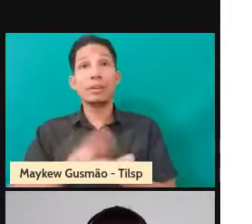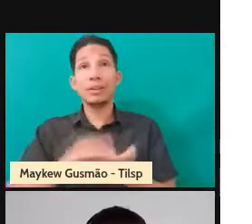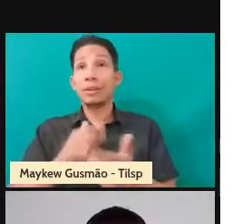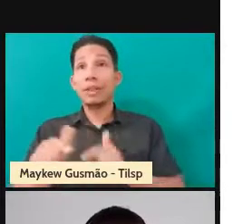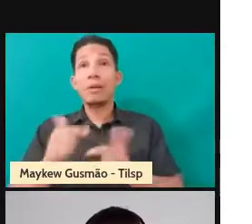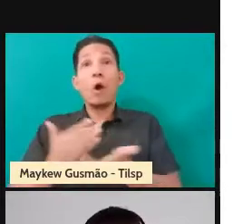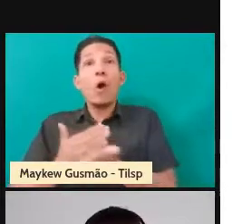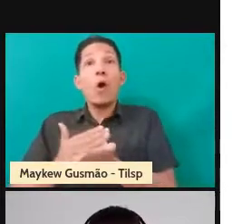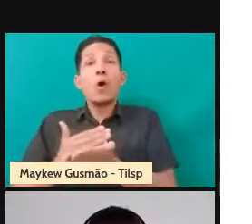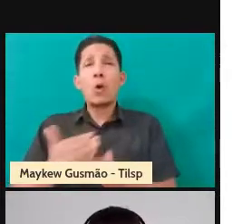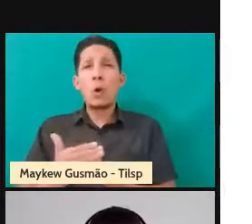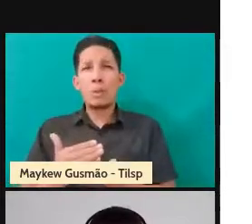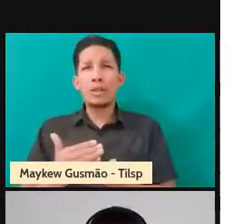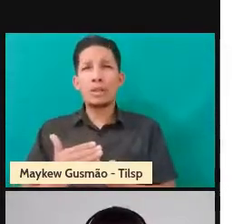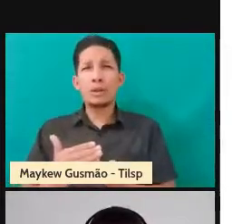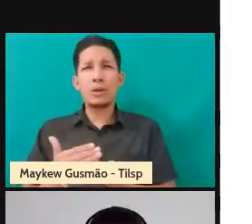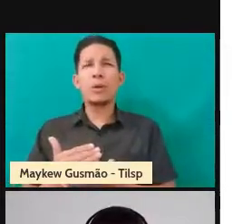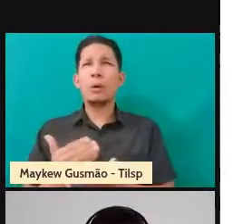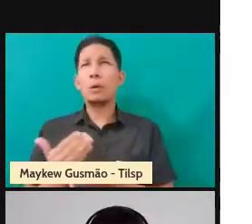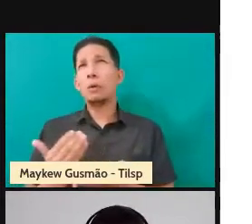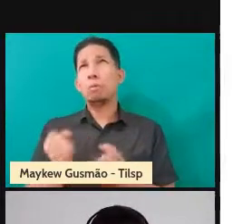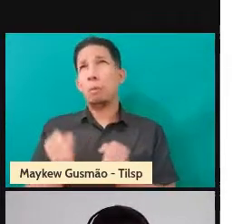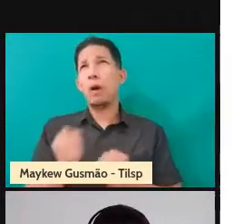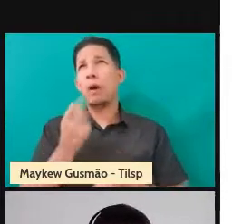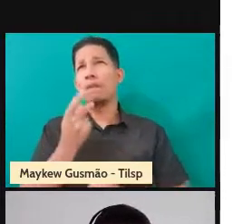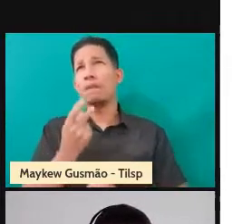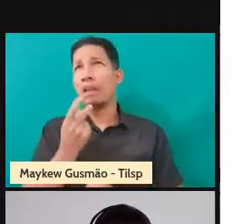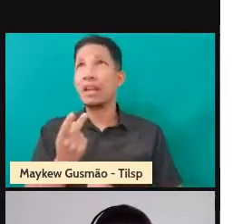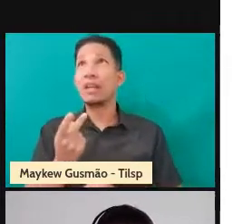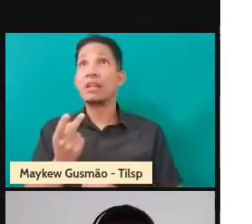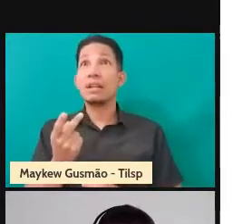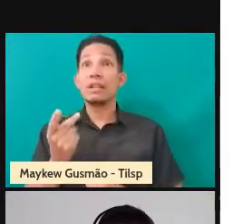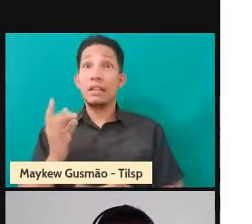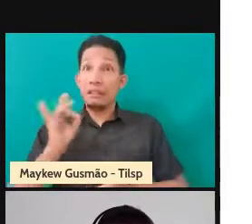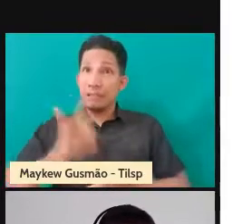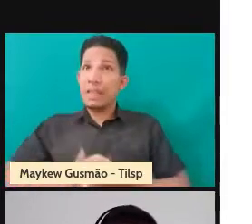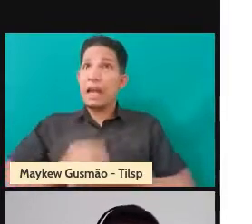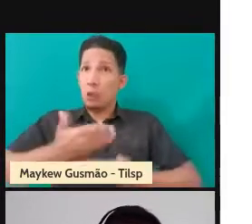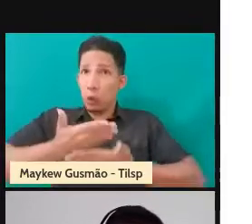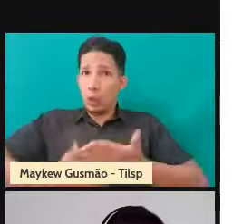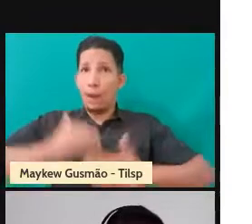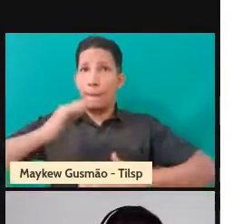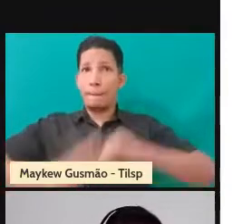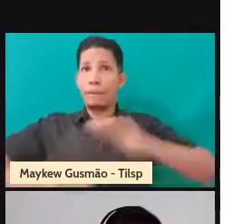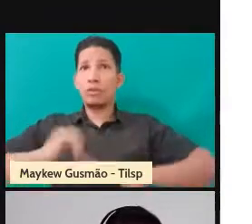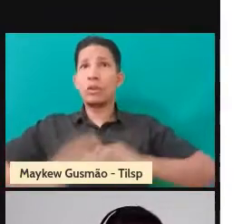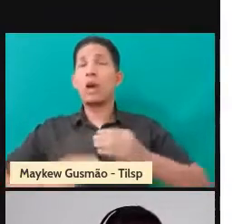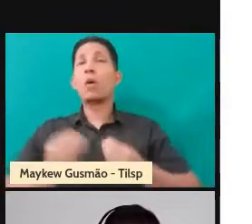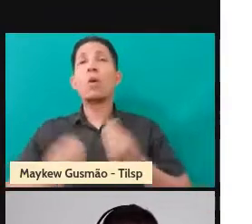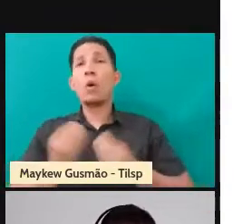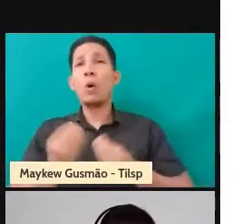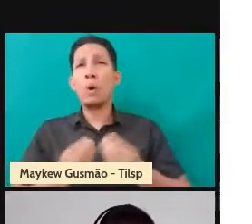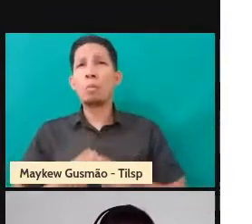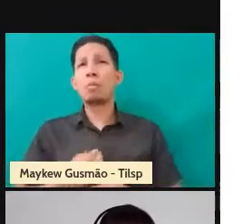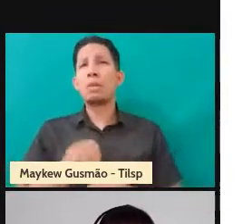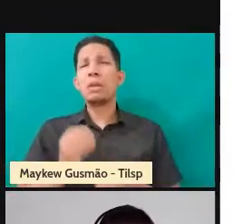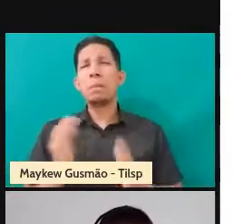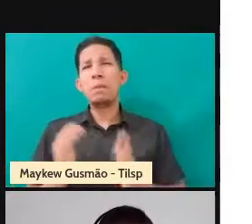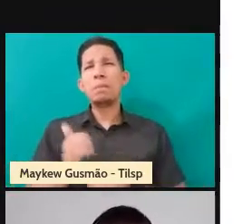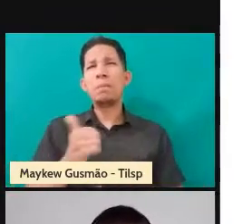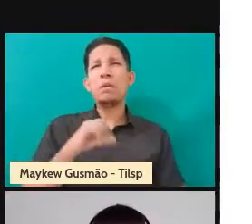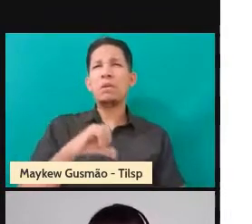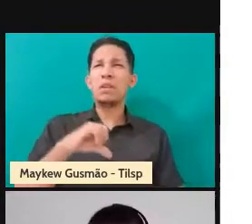profissional a gente pode dizer que realmente de contratação como profissional a partir da década de 90 ou antes disso,